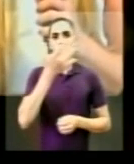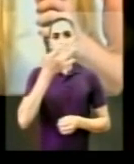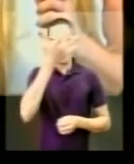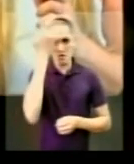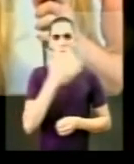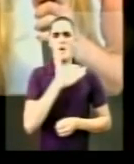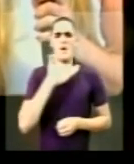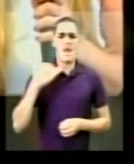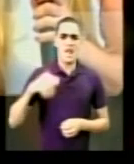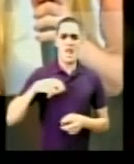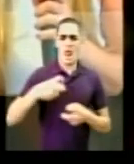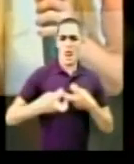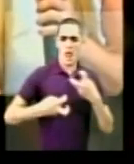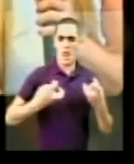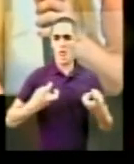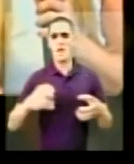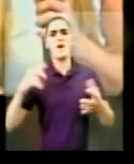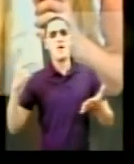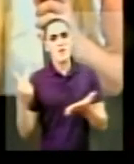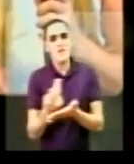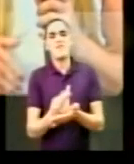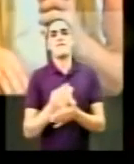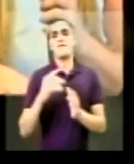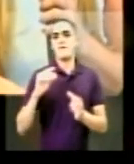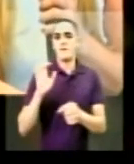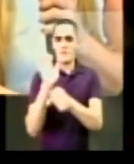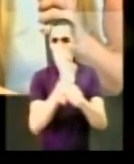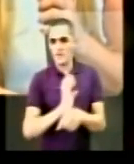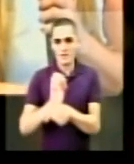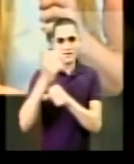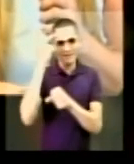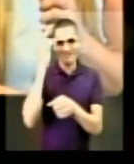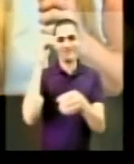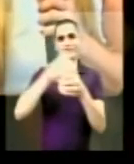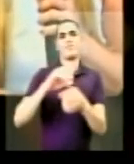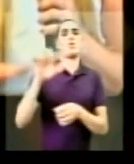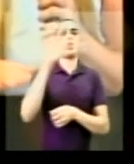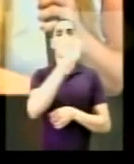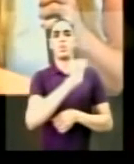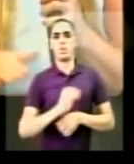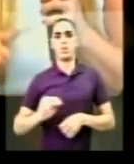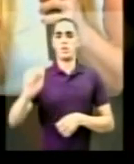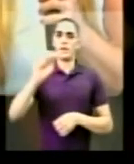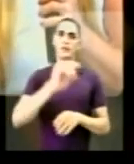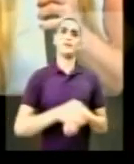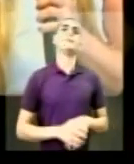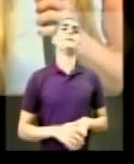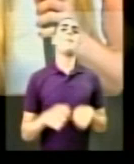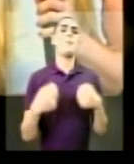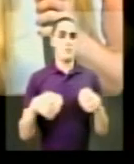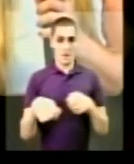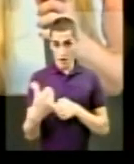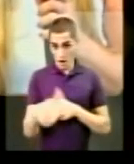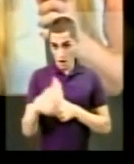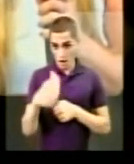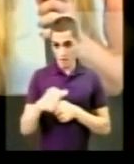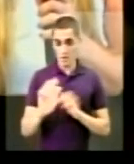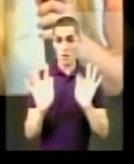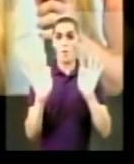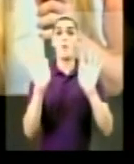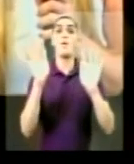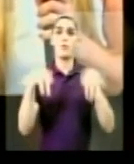todo o estado de São Paulo e deve ser muito bem avaliado. E aí, no final, quando esses dados também